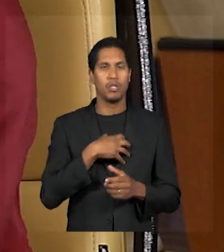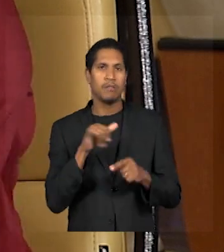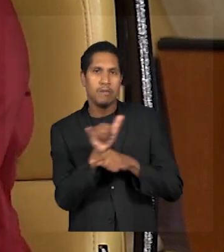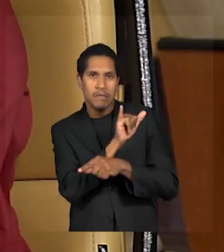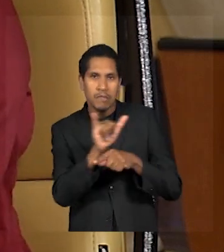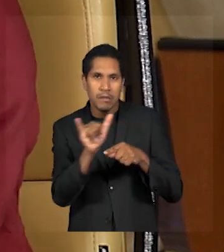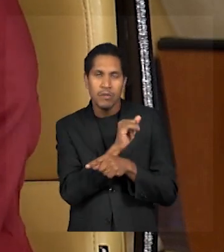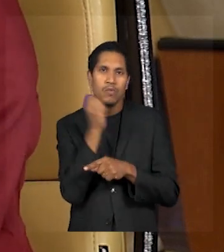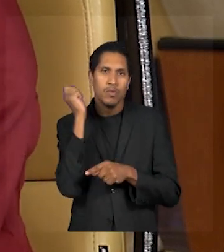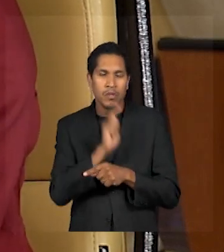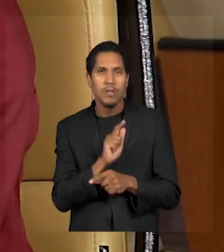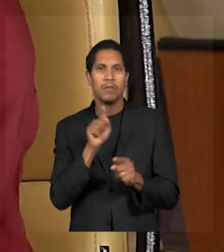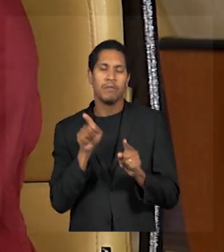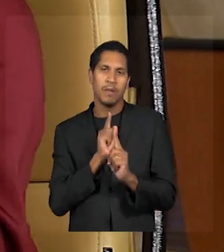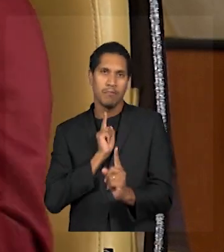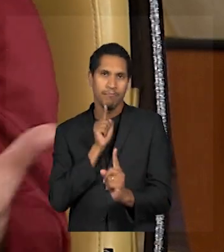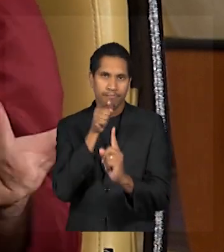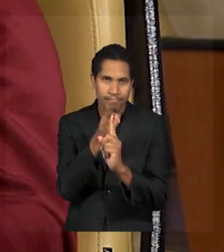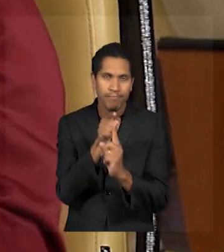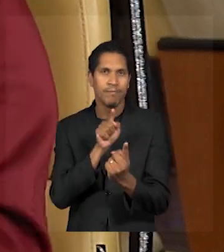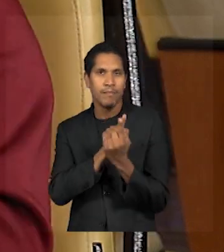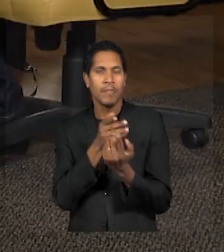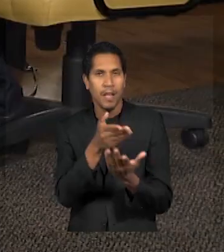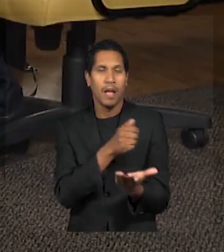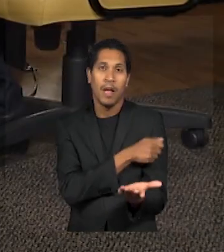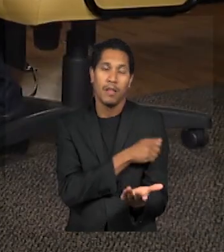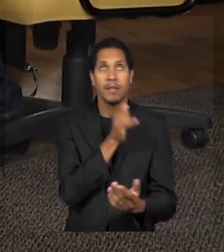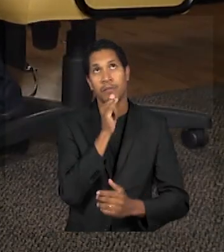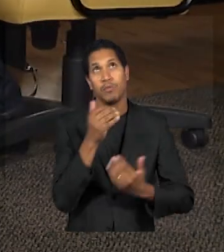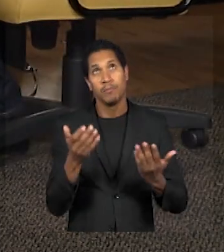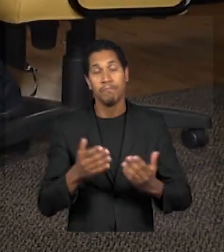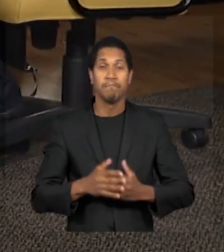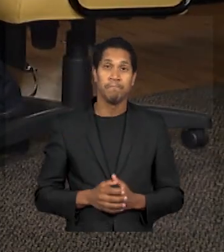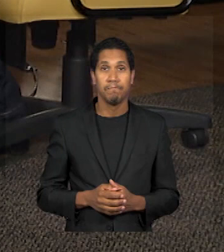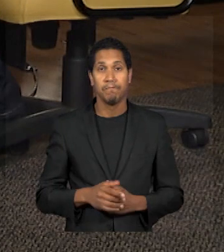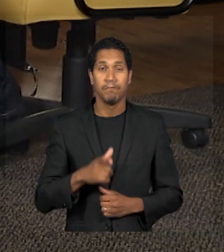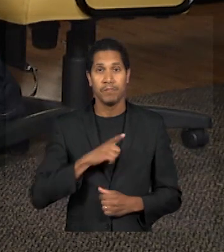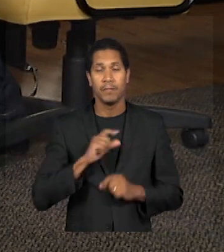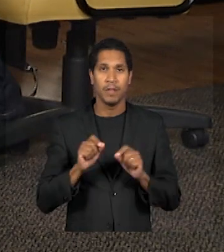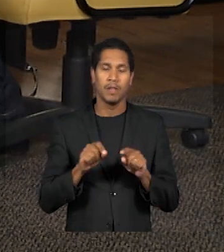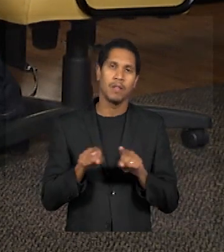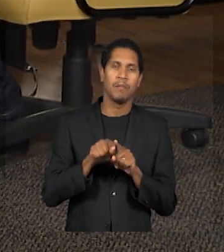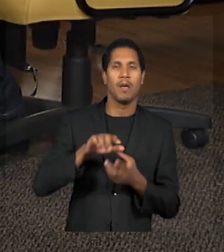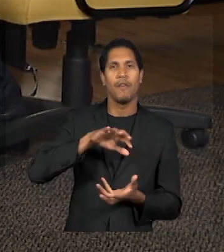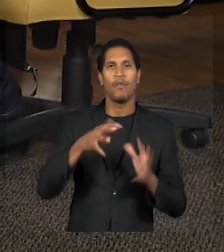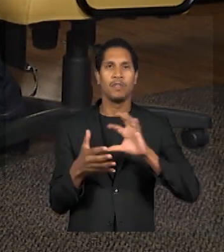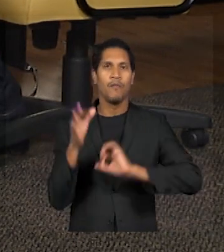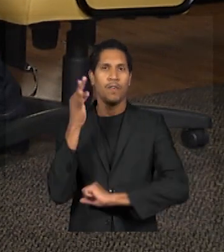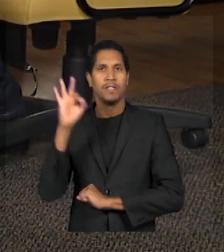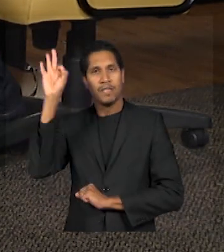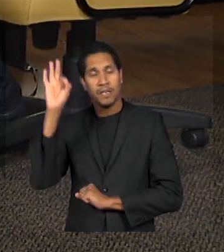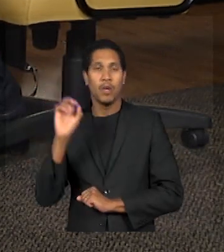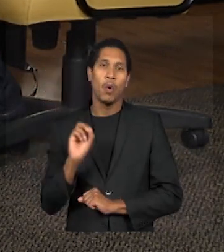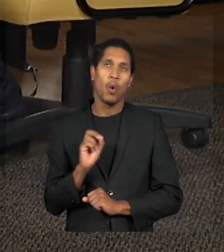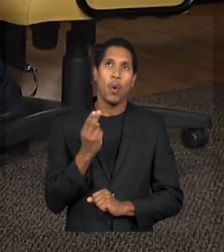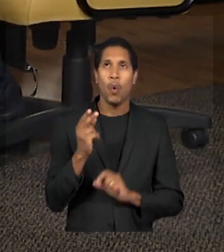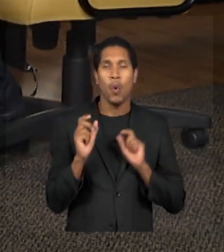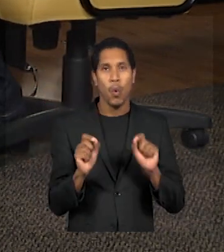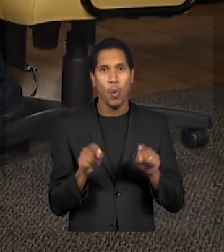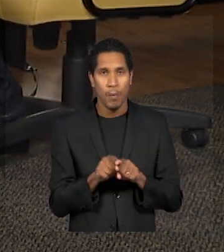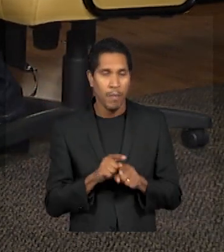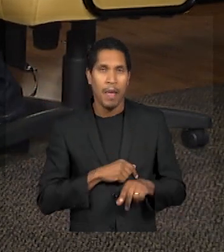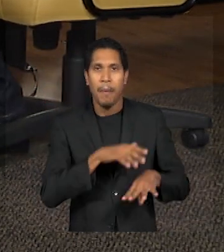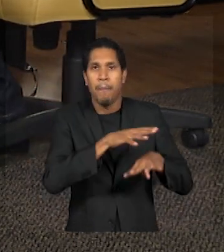de atingir aquele aluno. Então, vai trabalhar Revolução Francesa, ou o currículo